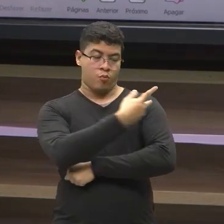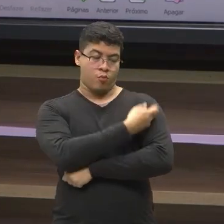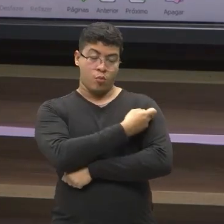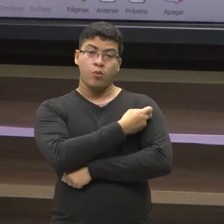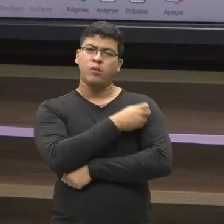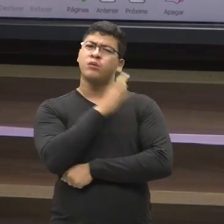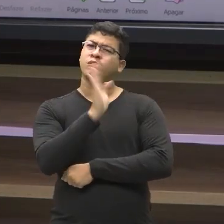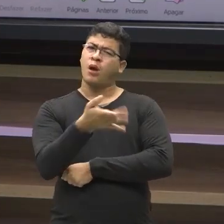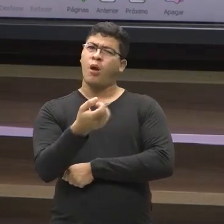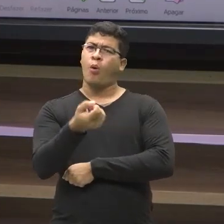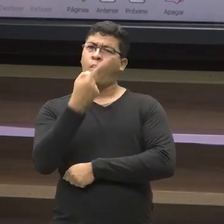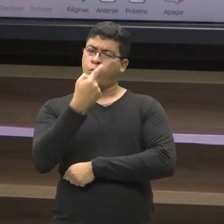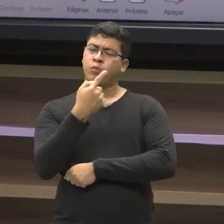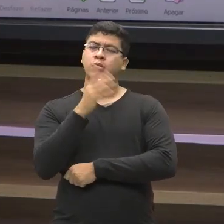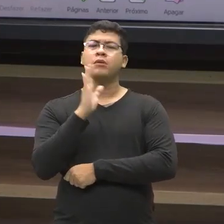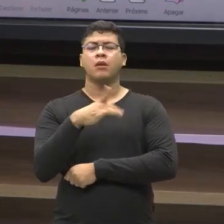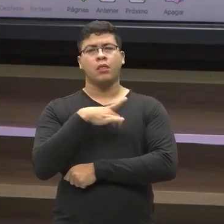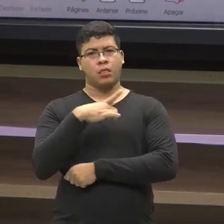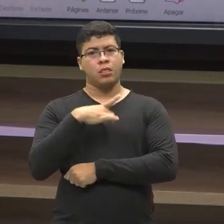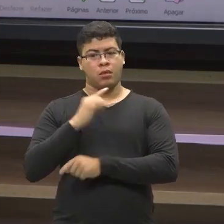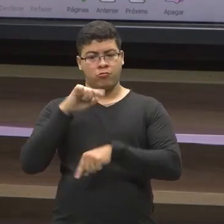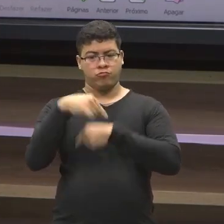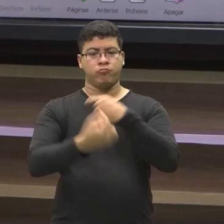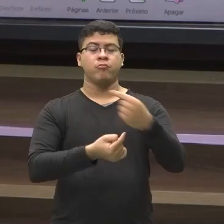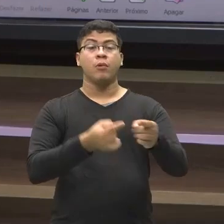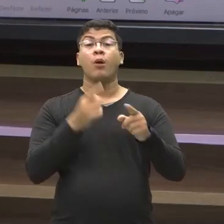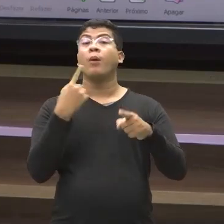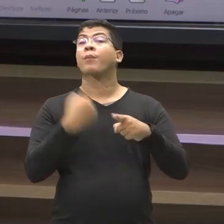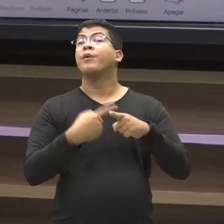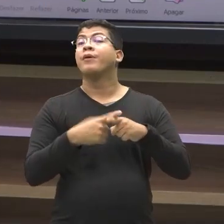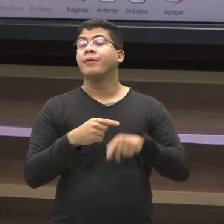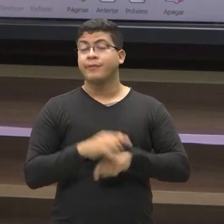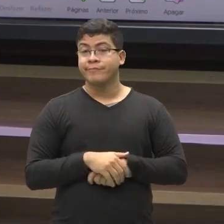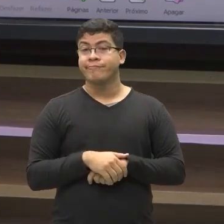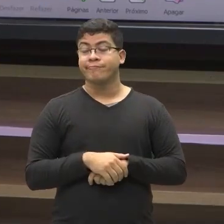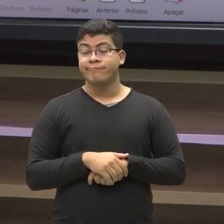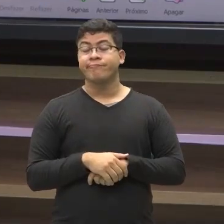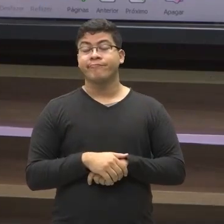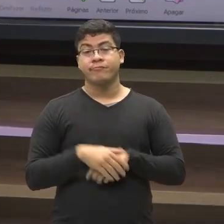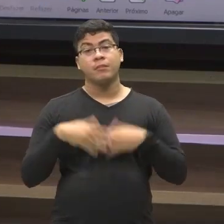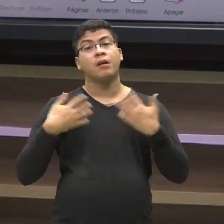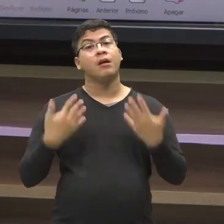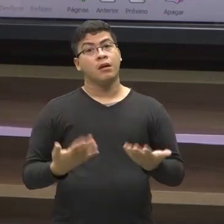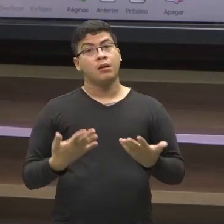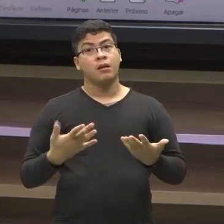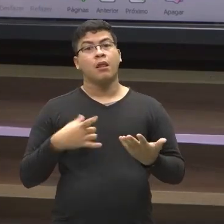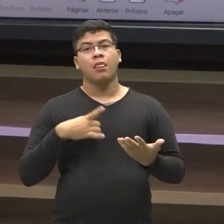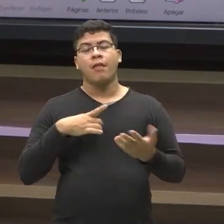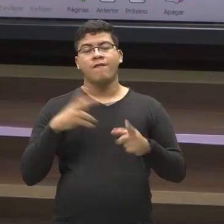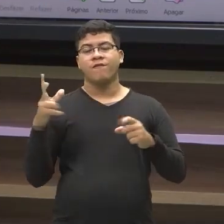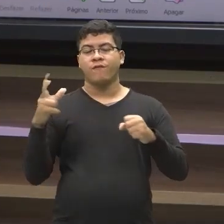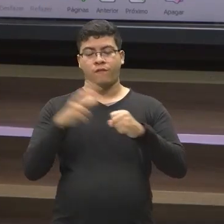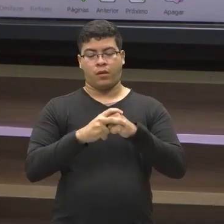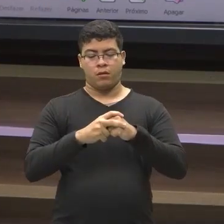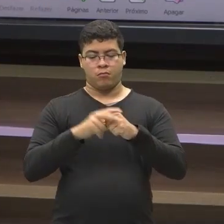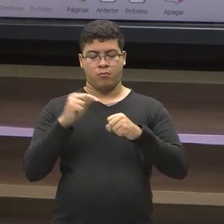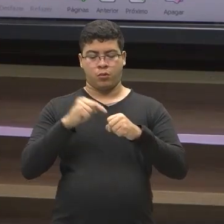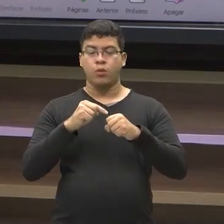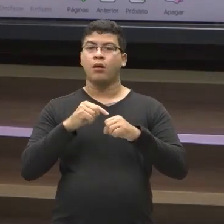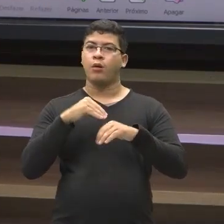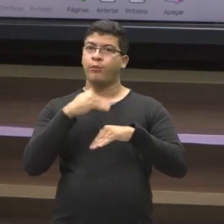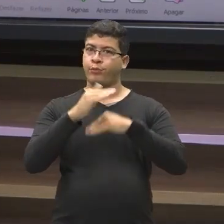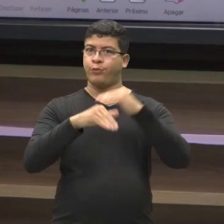que existem doses de reforço justamente porque no caso dos vírus existem mutações, né? Então, no caso da